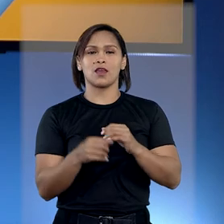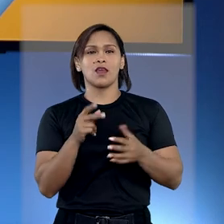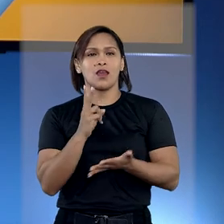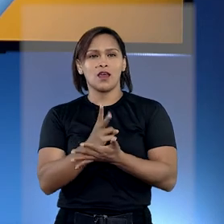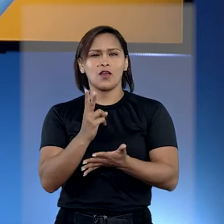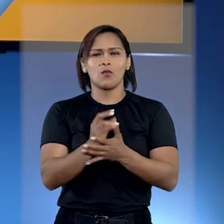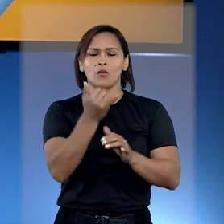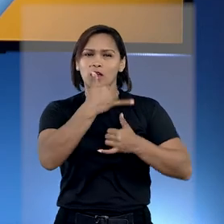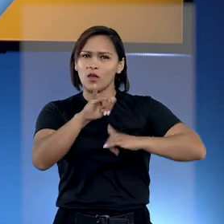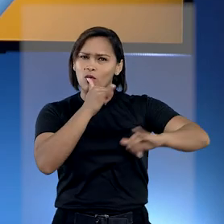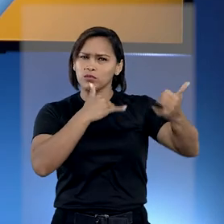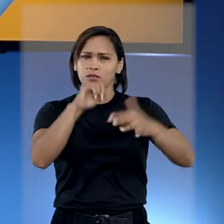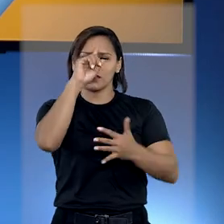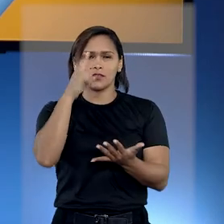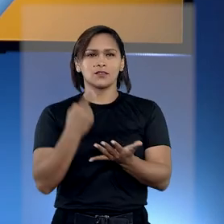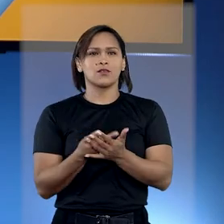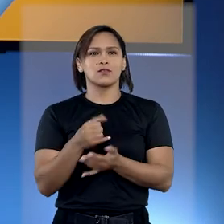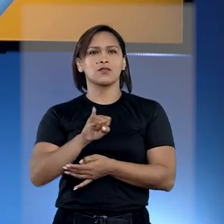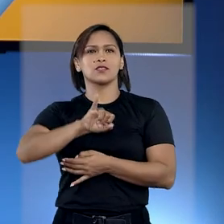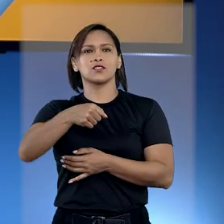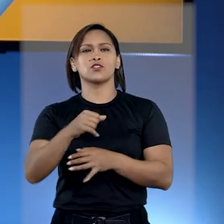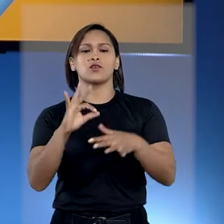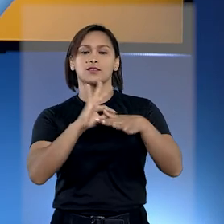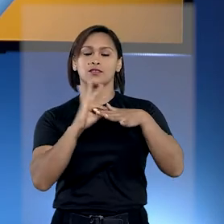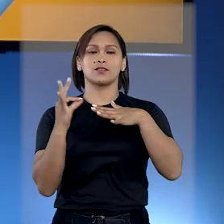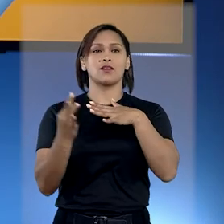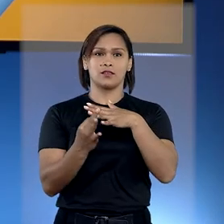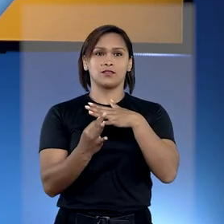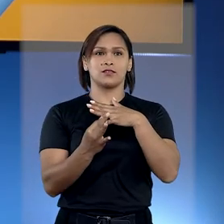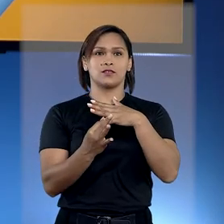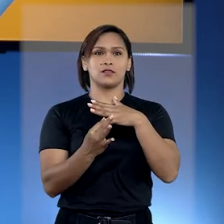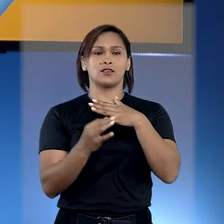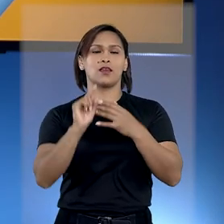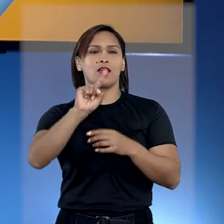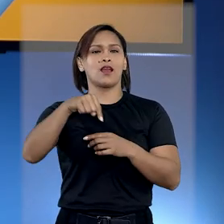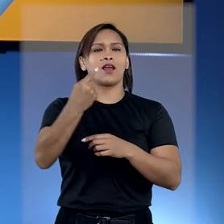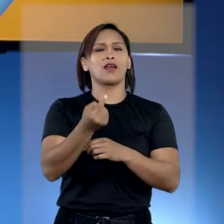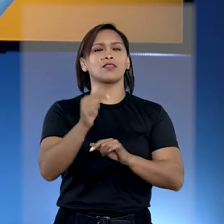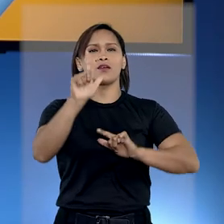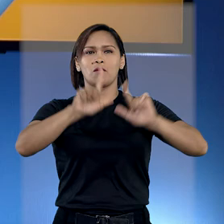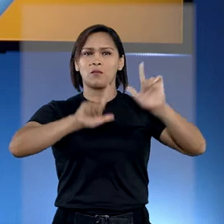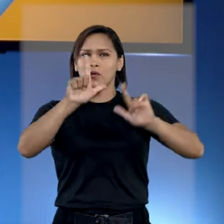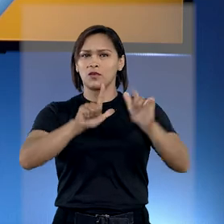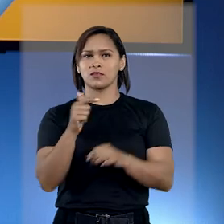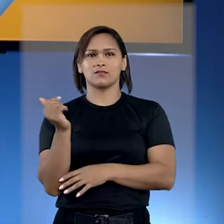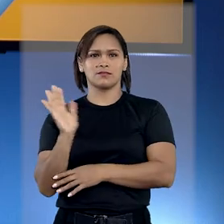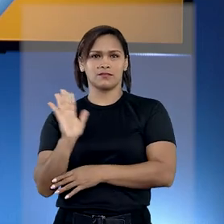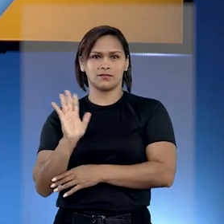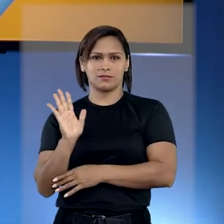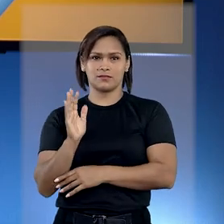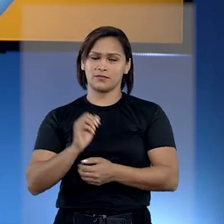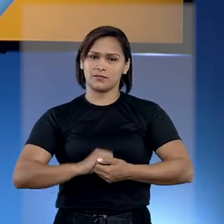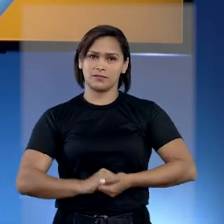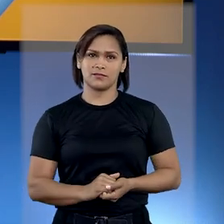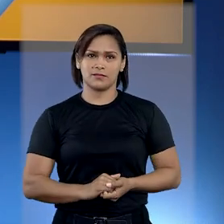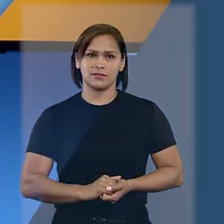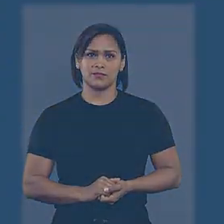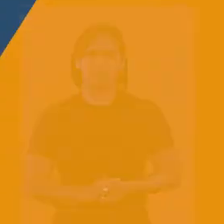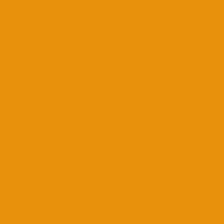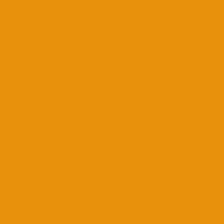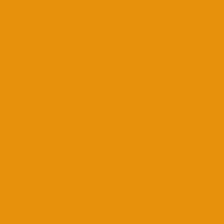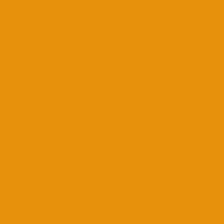aqui. Acompanhe outras decisões do tribunal nas nossas redes sociais. Até o próximo programa. Tchau!